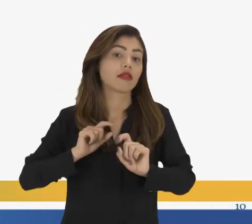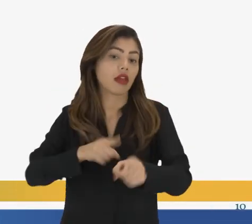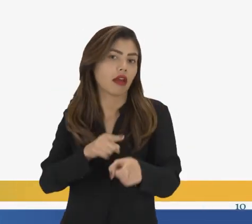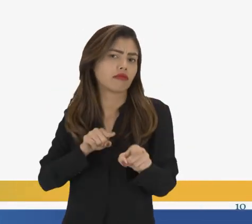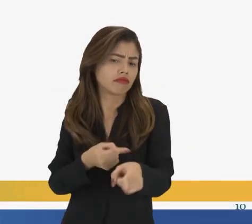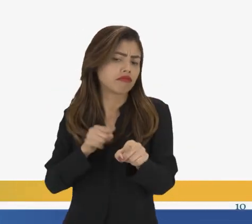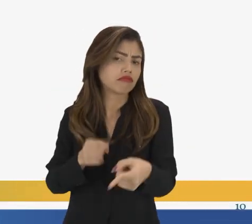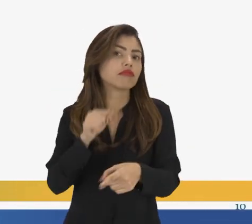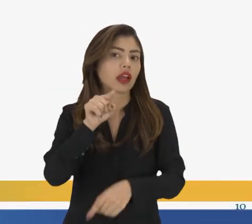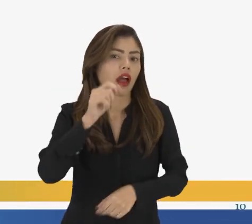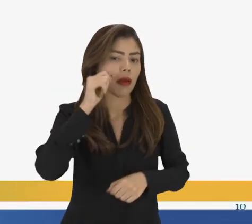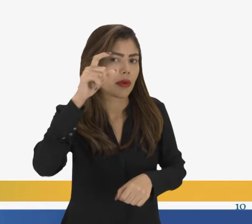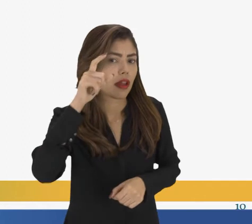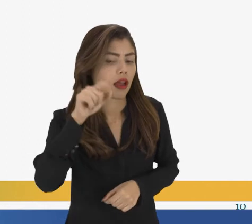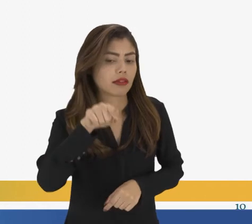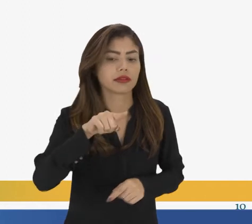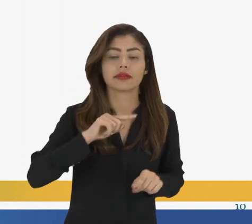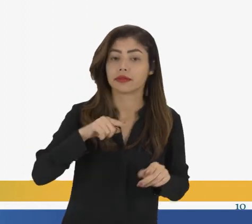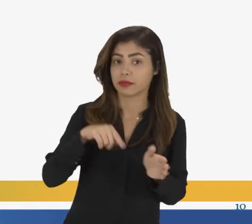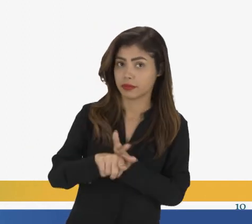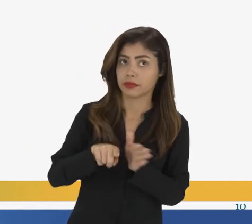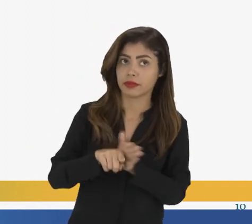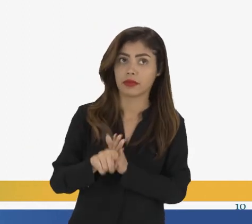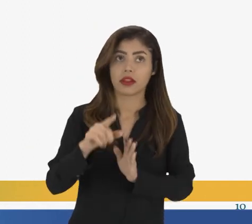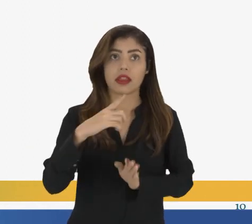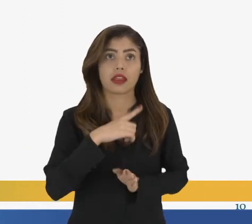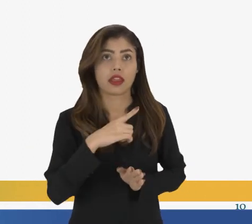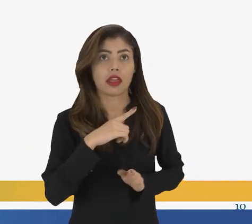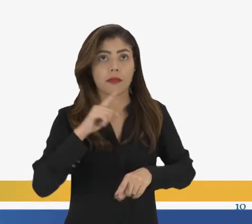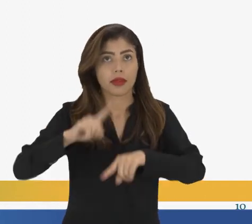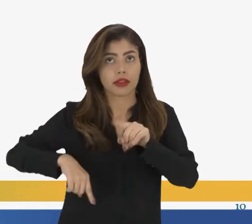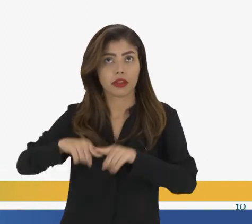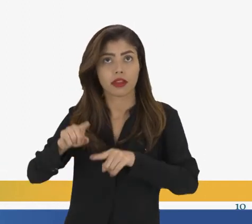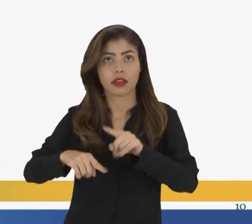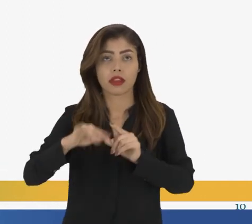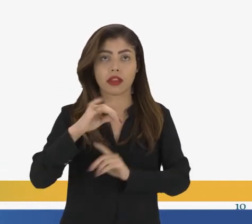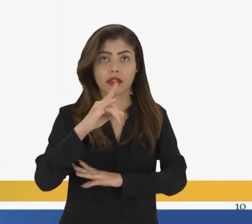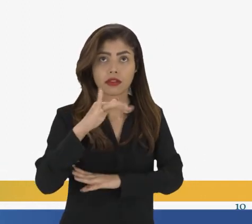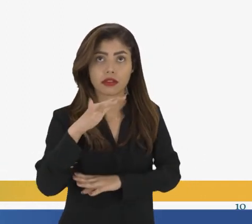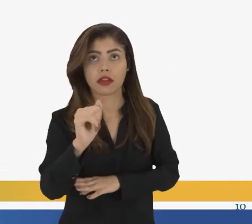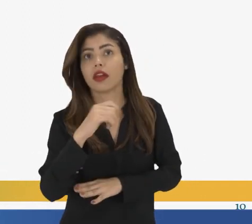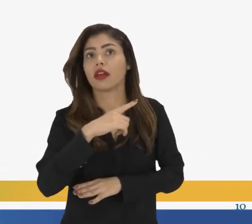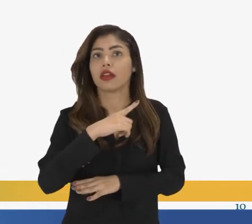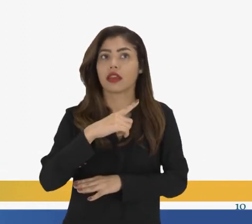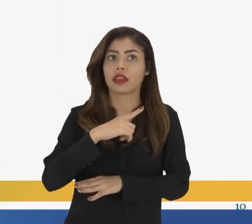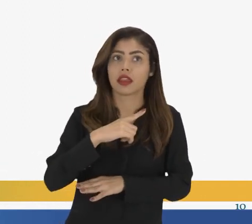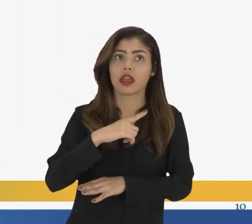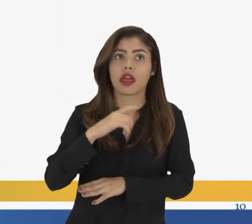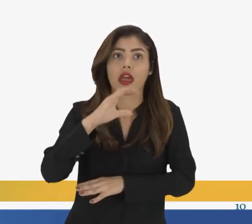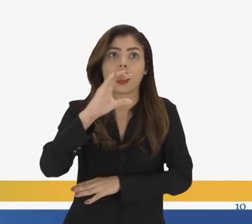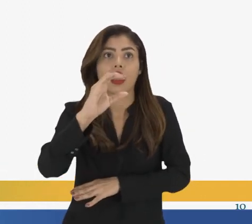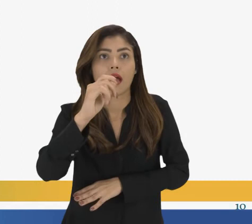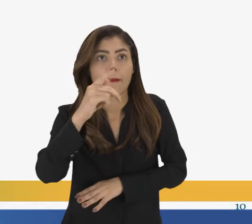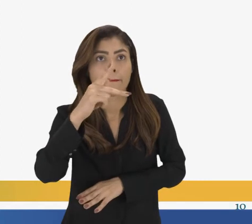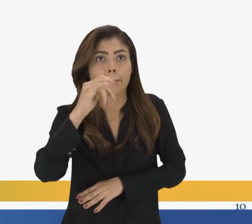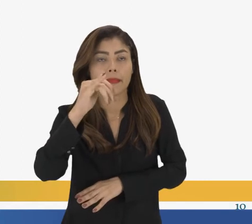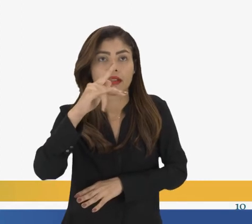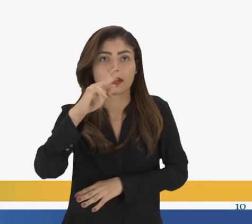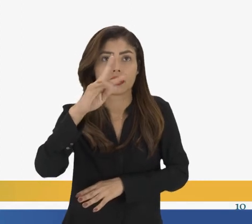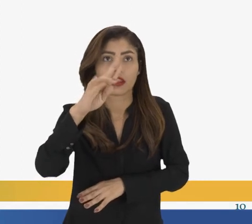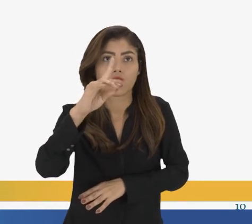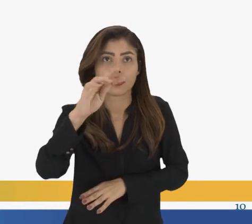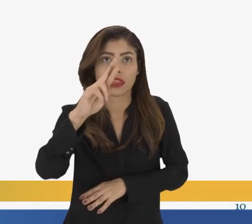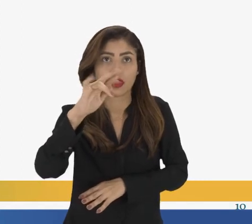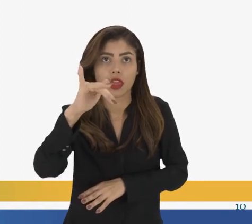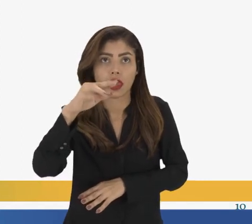como desafio. Observa aí a questão. Nós temos dois materiais distintos com seus respectivos valores para capacidade